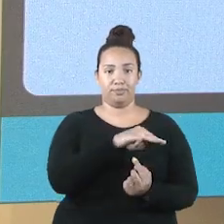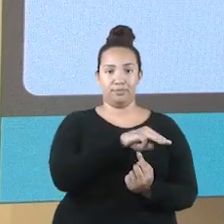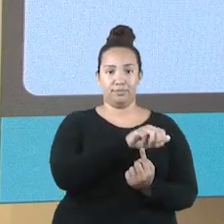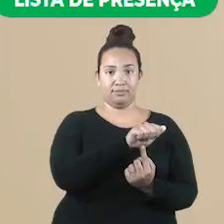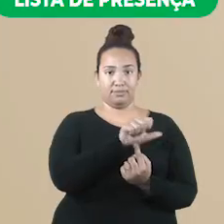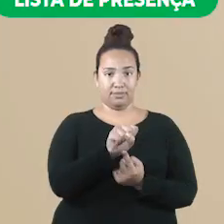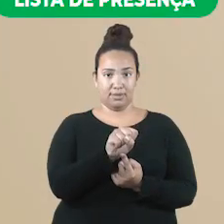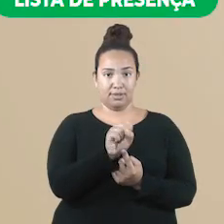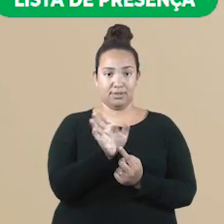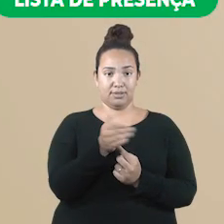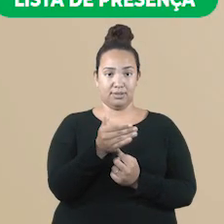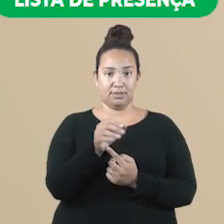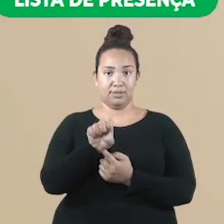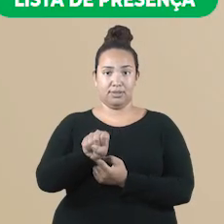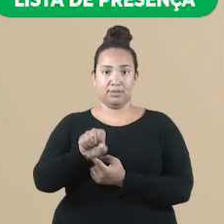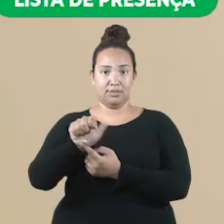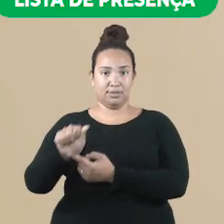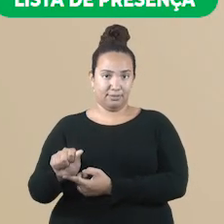fica então.